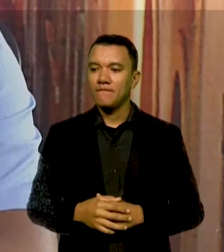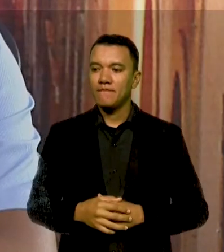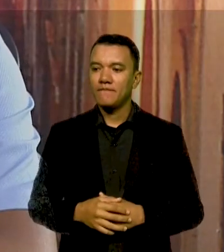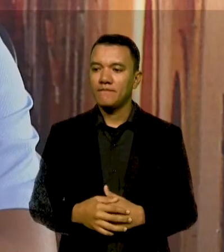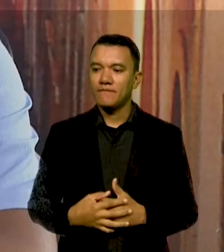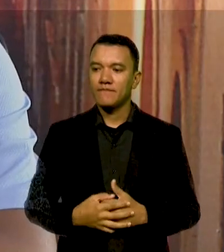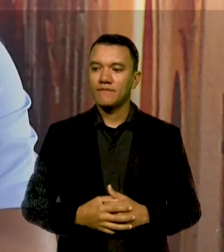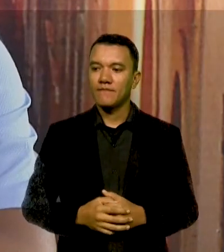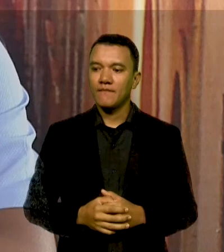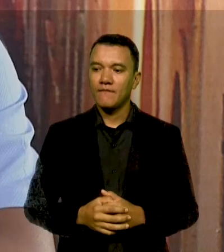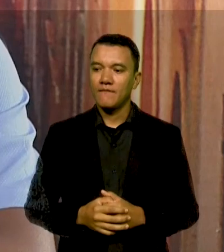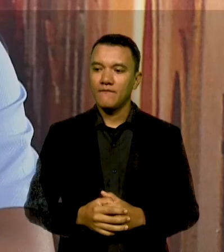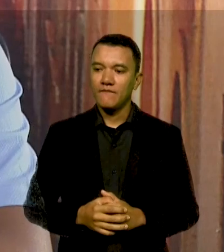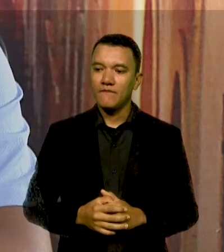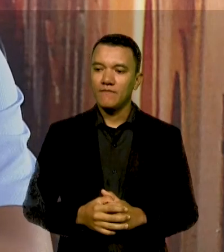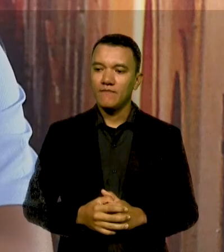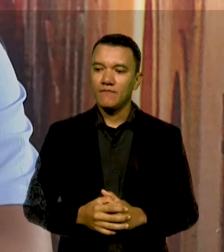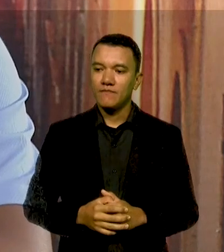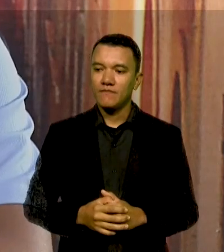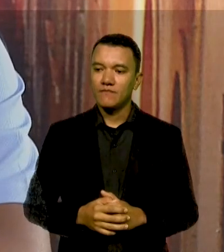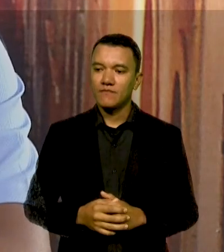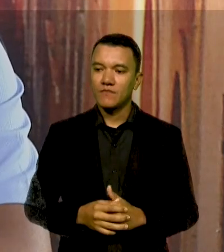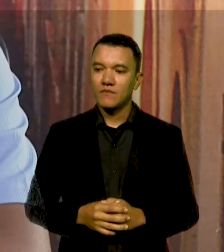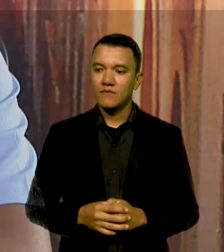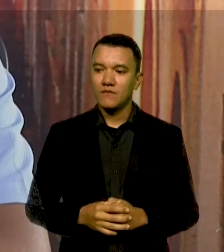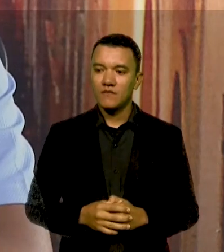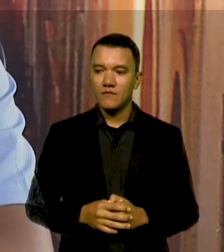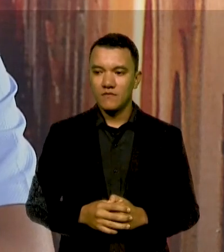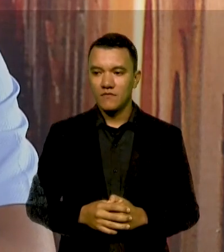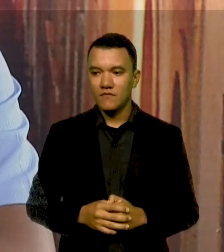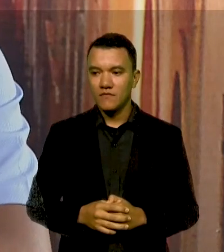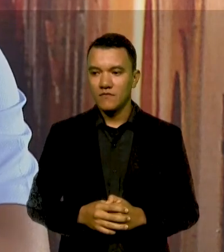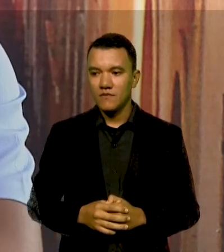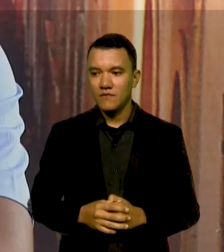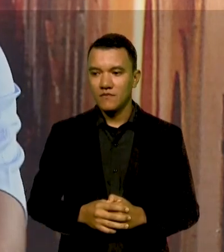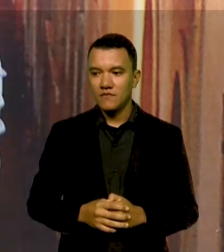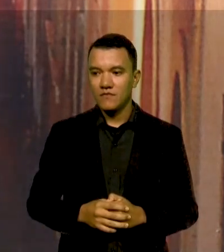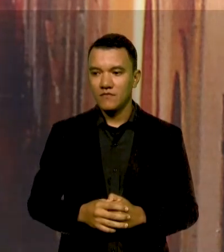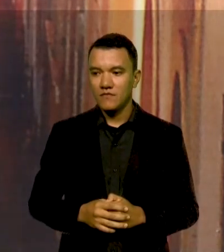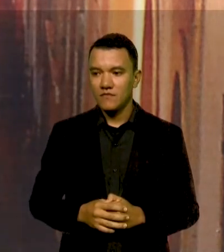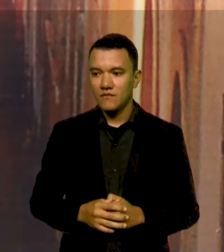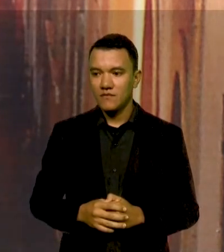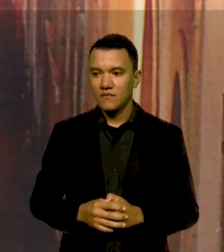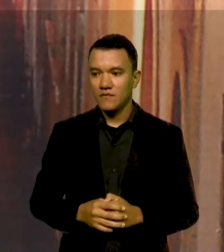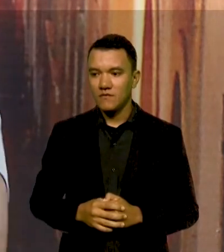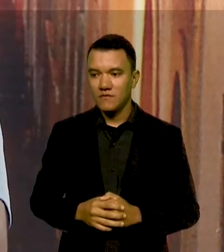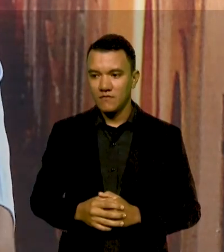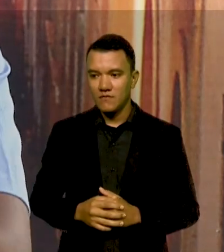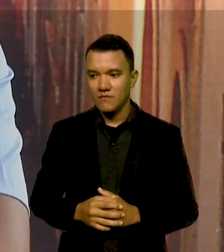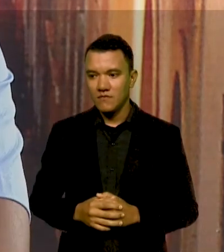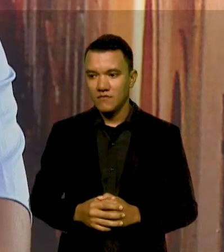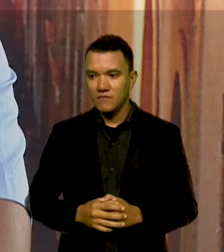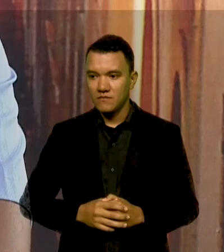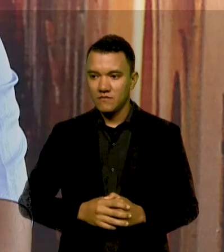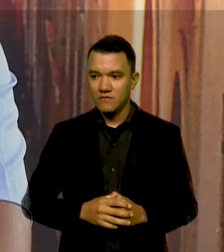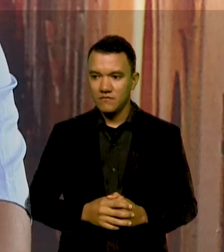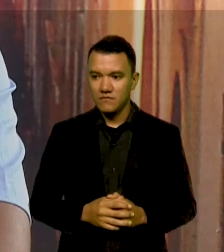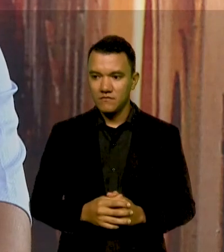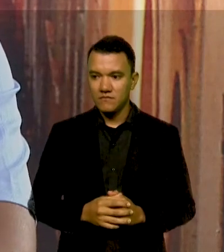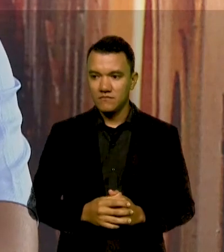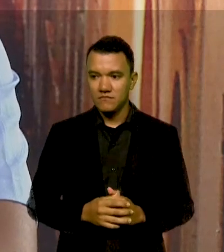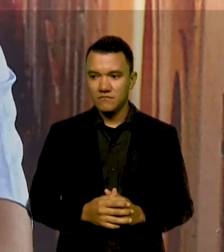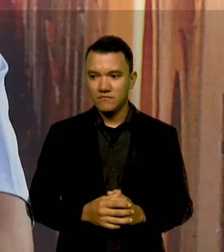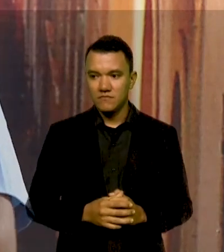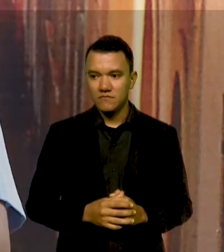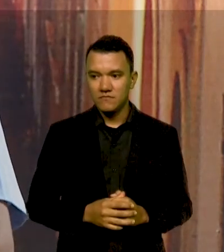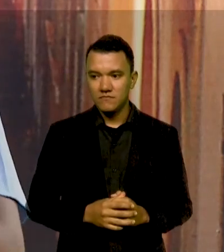Era difícil. Era bem difícil, porque só um professor oralizando e eu sem escutar. Então, acho que na primeira série era